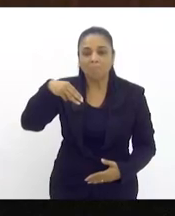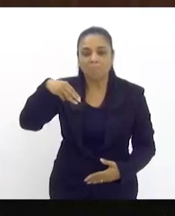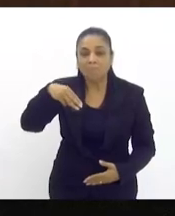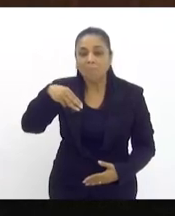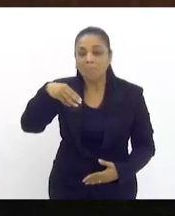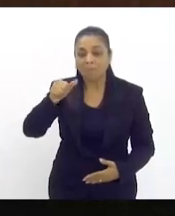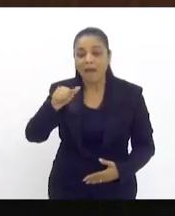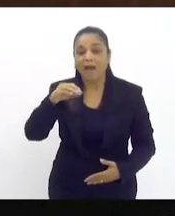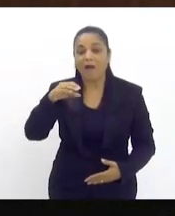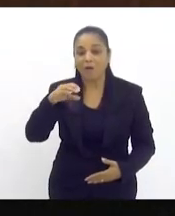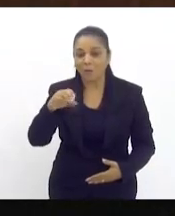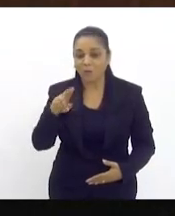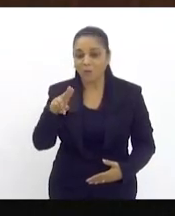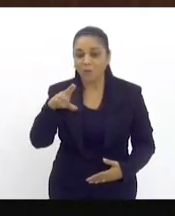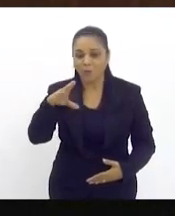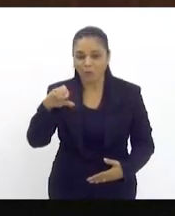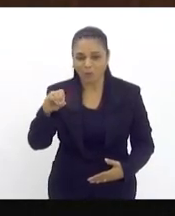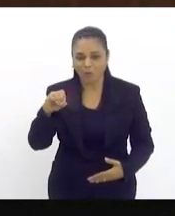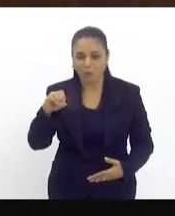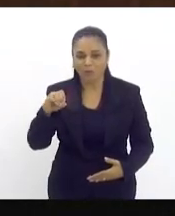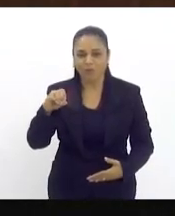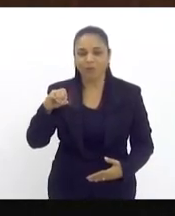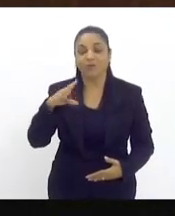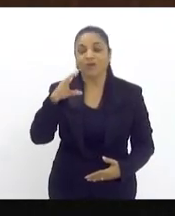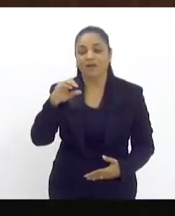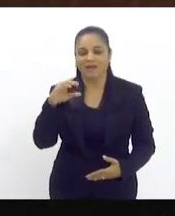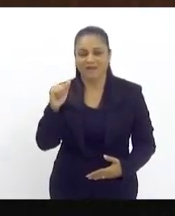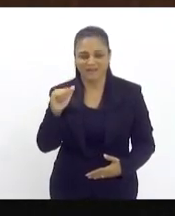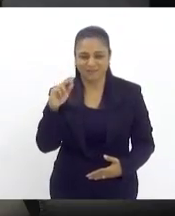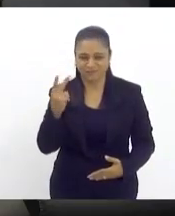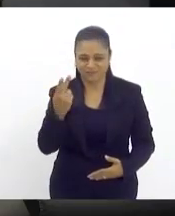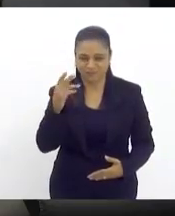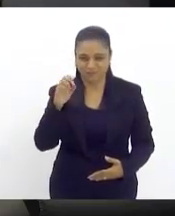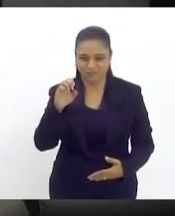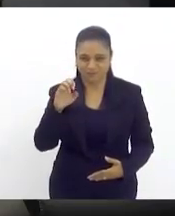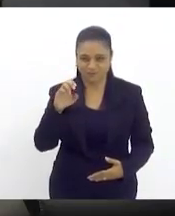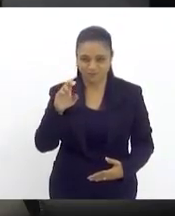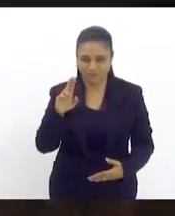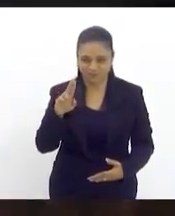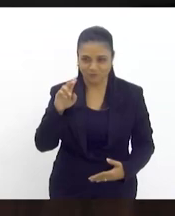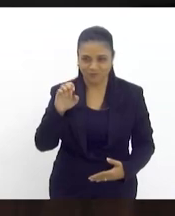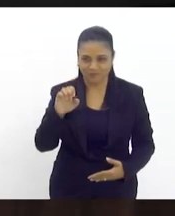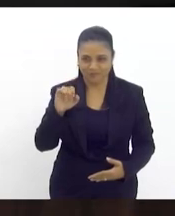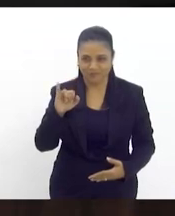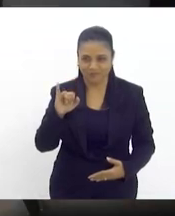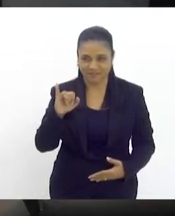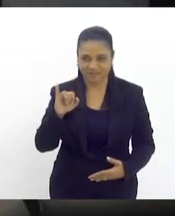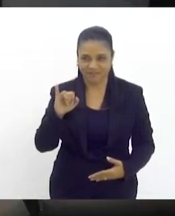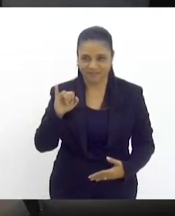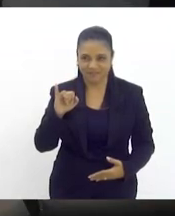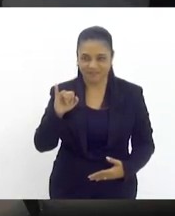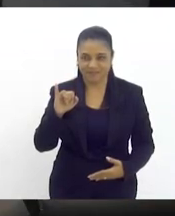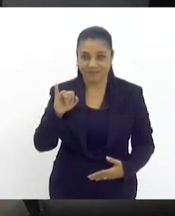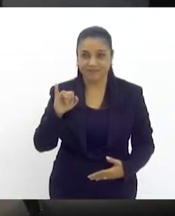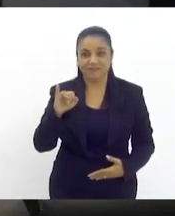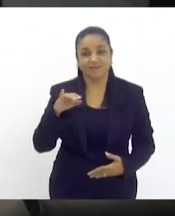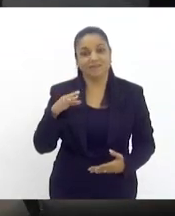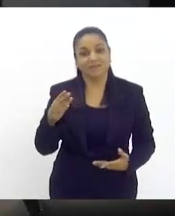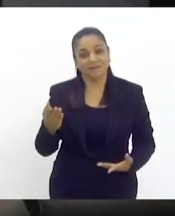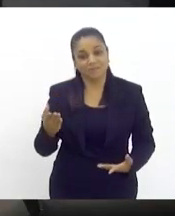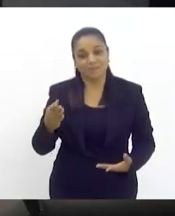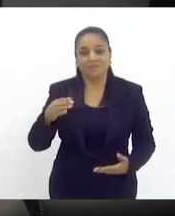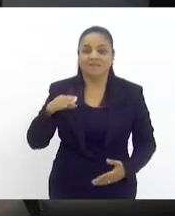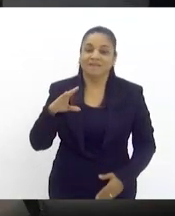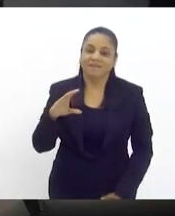Macuco Cachoeira de Macuco não Macuco não é mais colocar aqui a cachoeira de Macacu